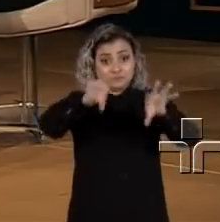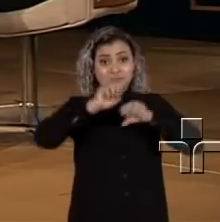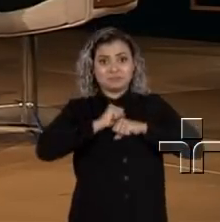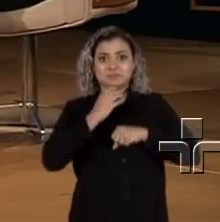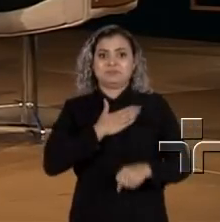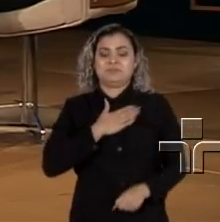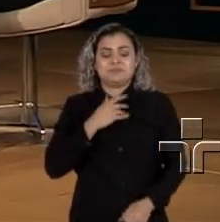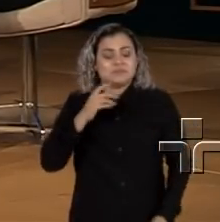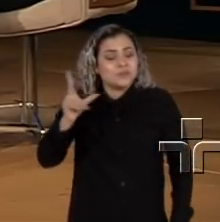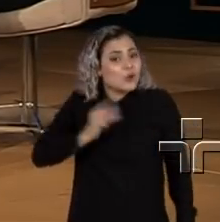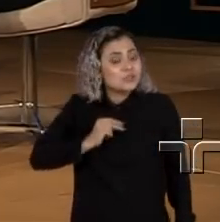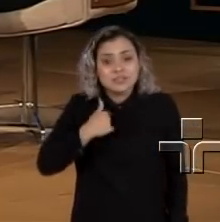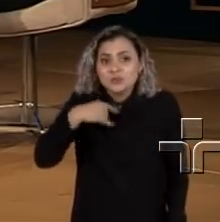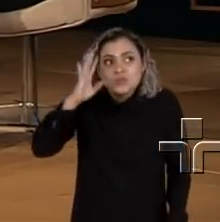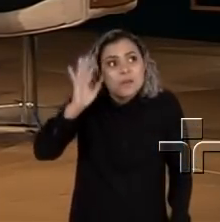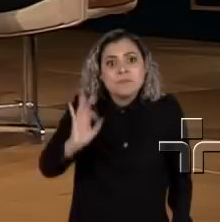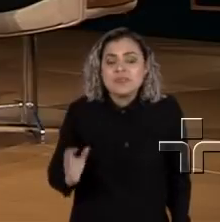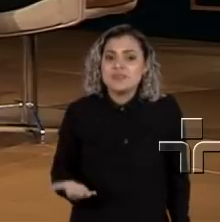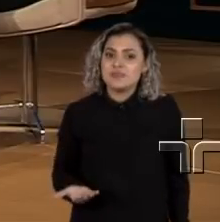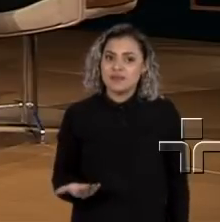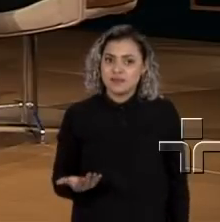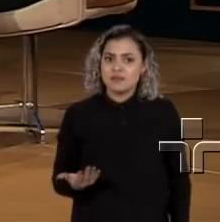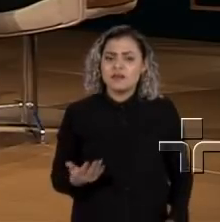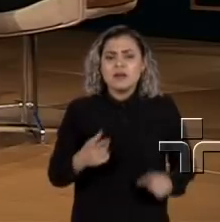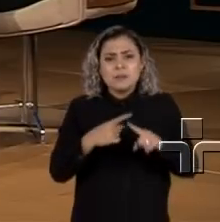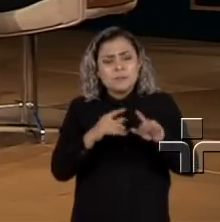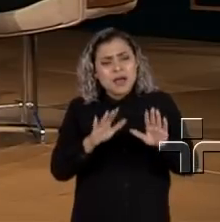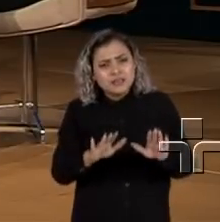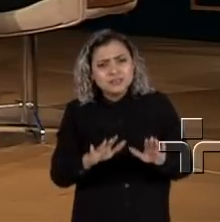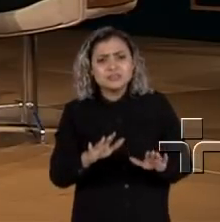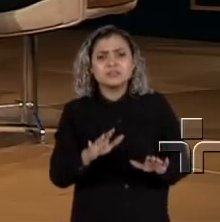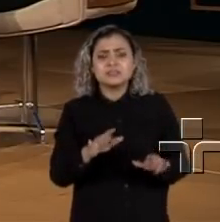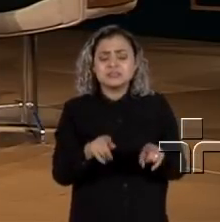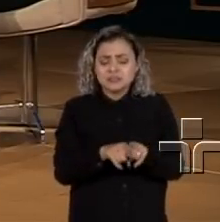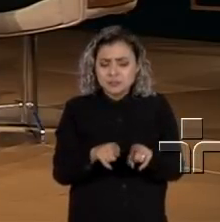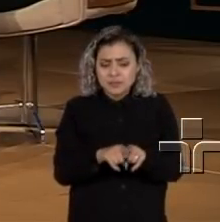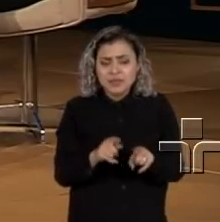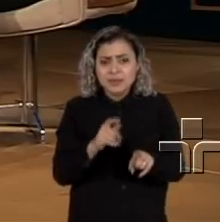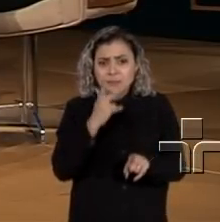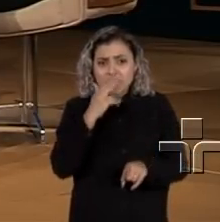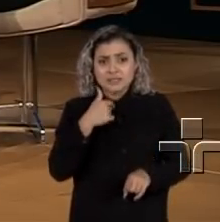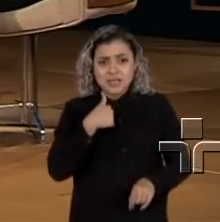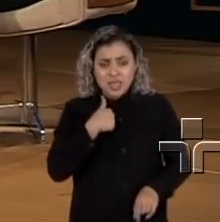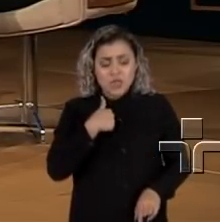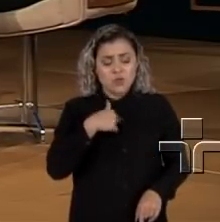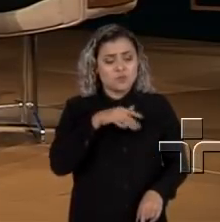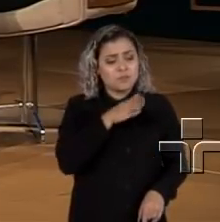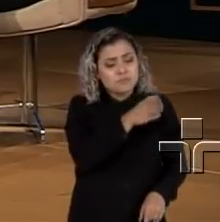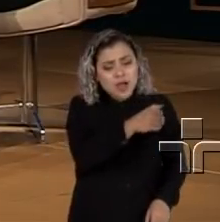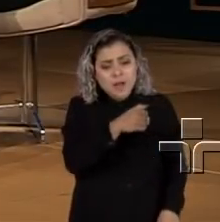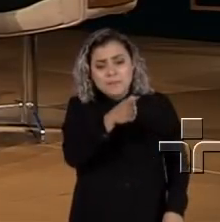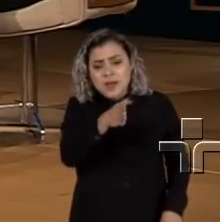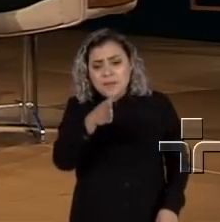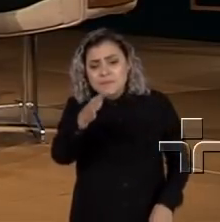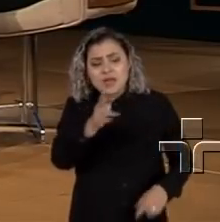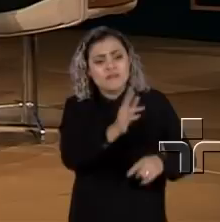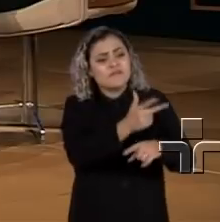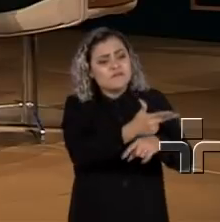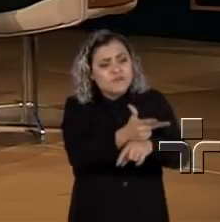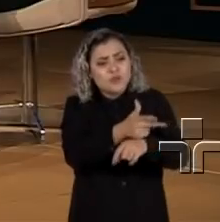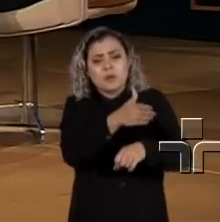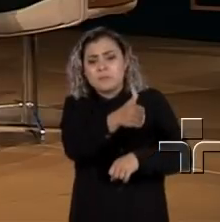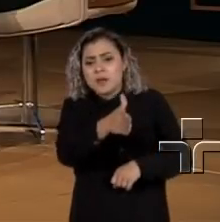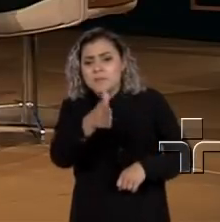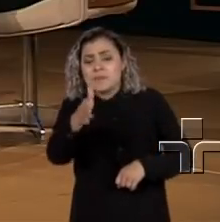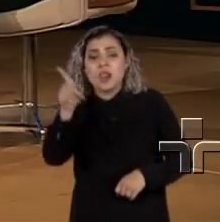interessante. Né? E a cidade, eu realmente fui andando, caminhando pela cidade, filmando, indo,